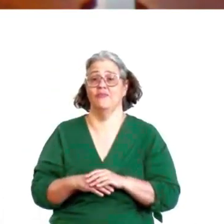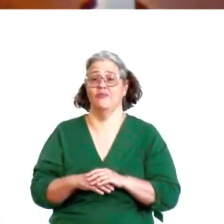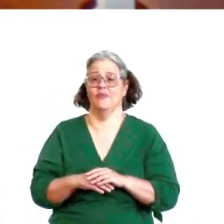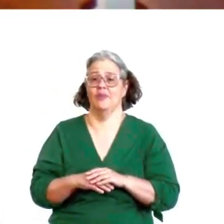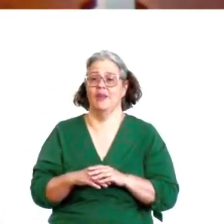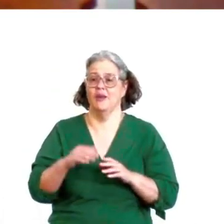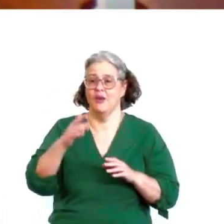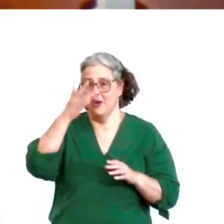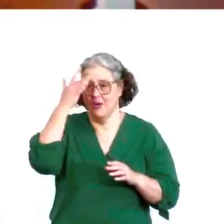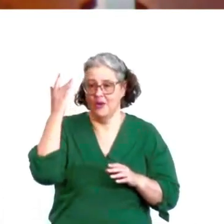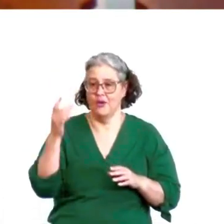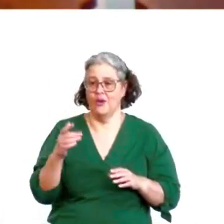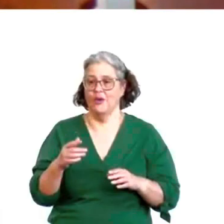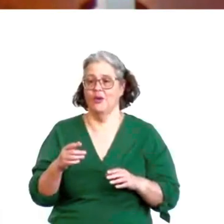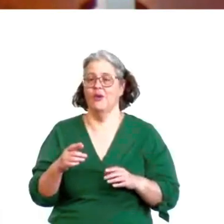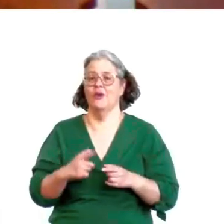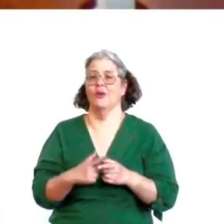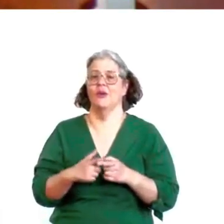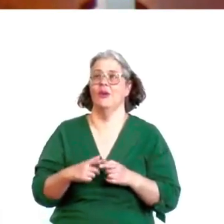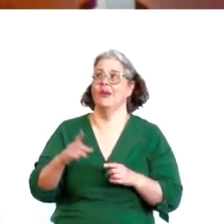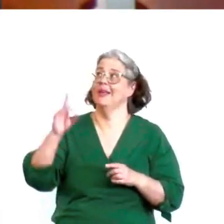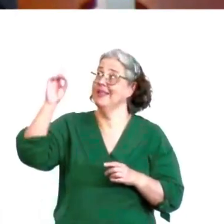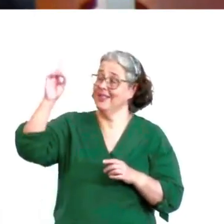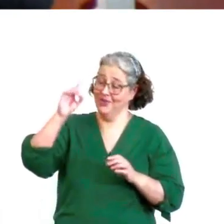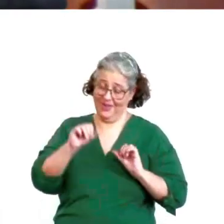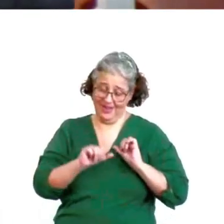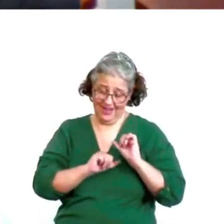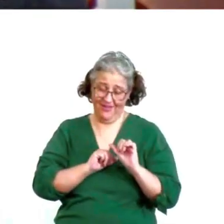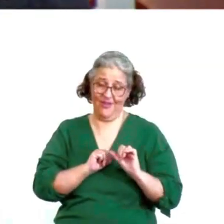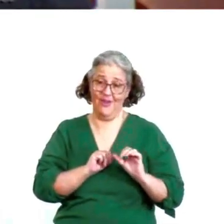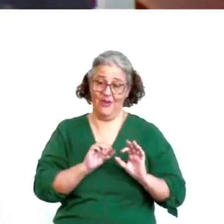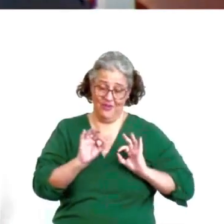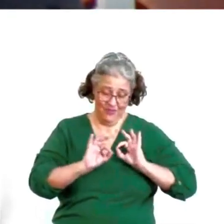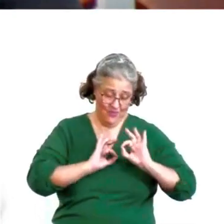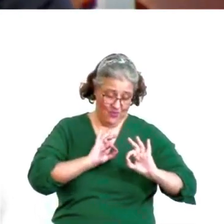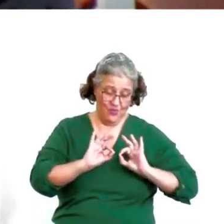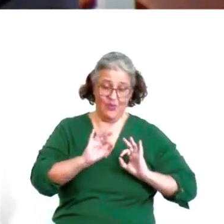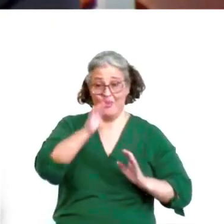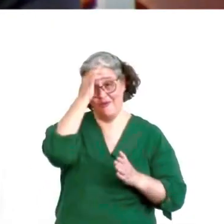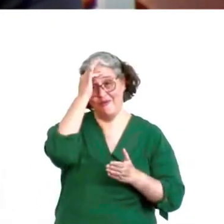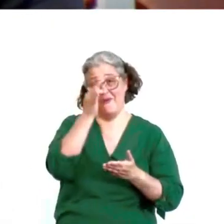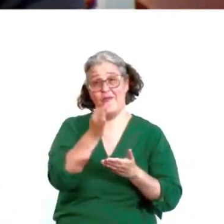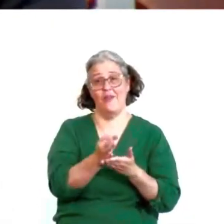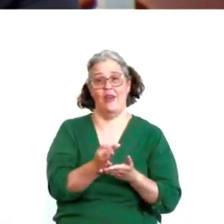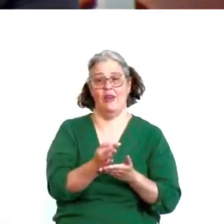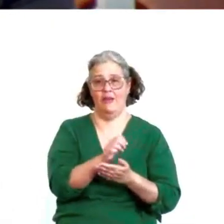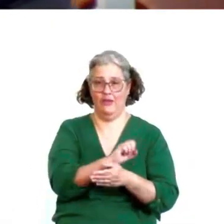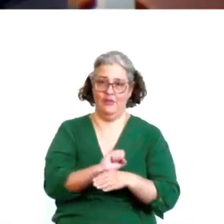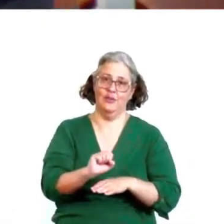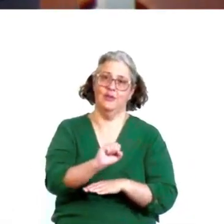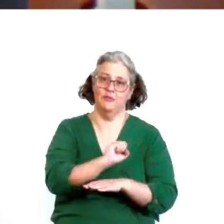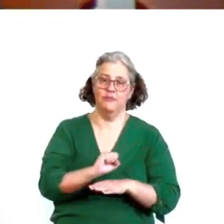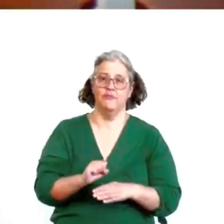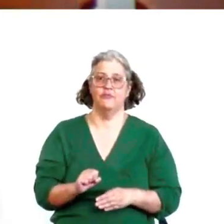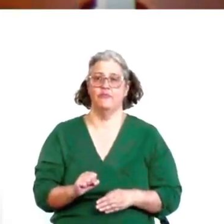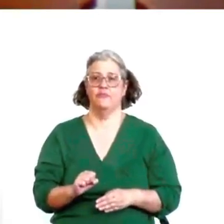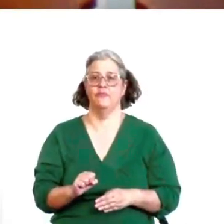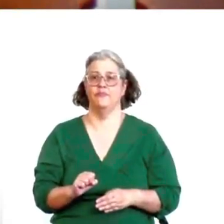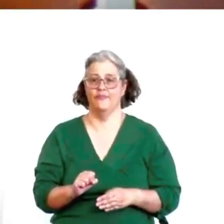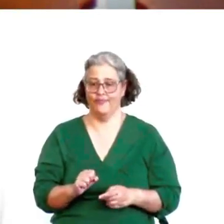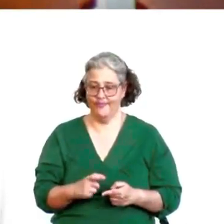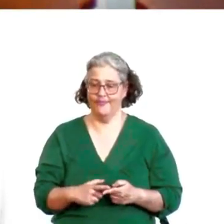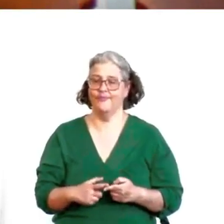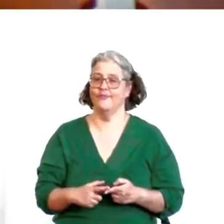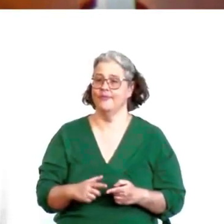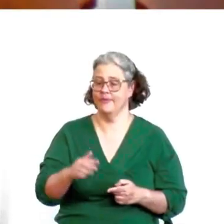porque Deus estava moldando a fé desse homem. Porque nós sabemos que a fé de fato é algo que